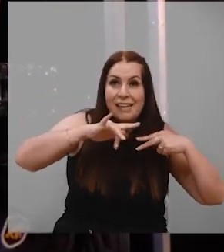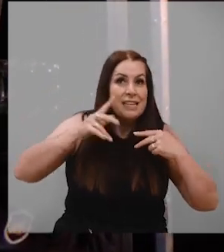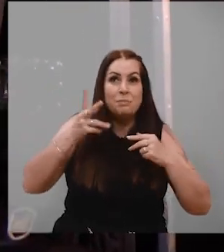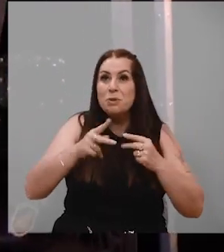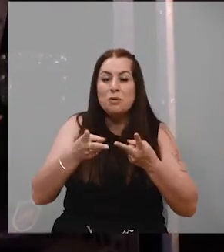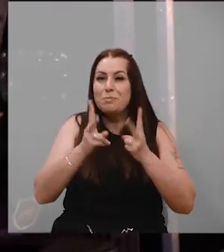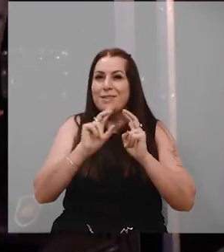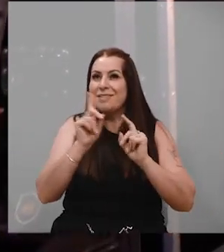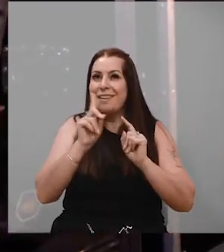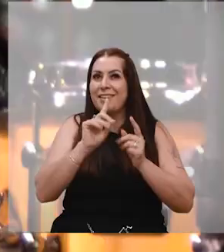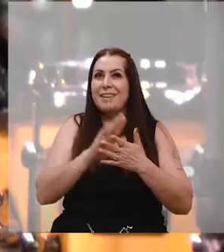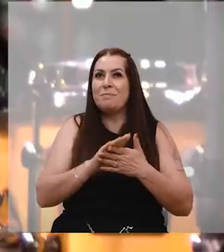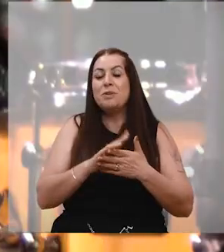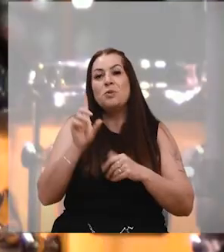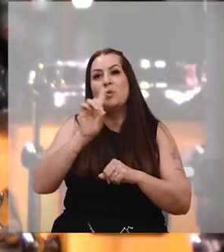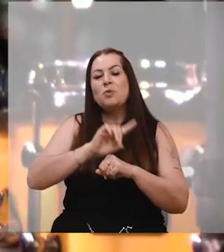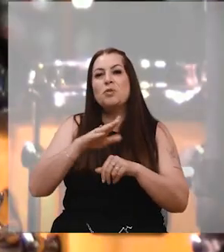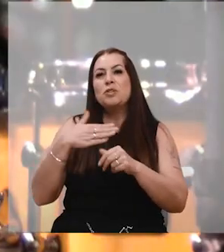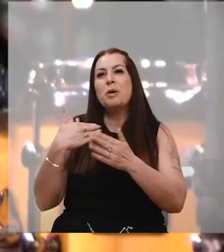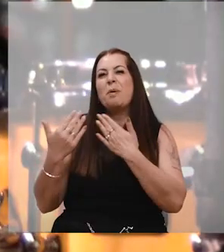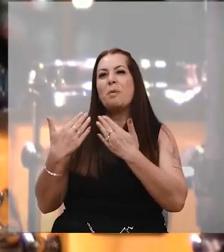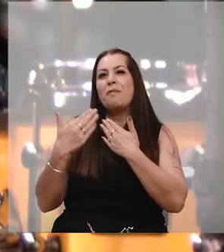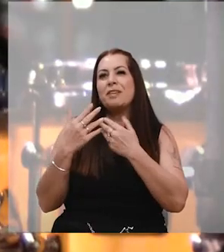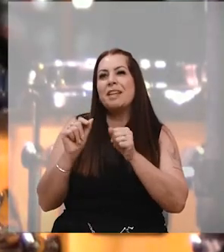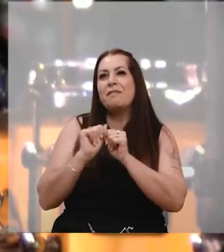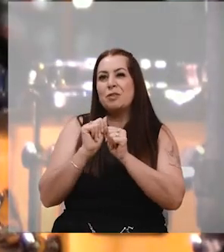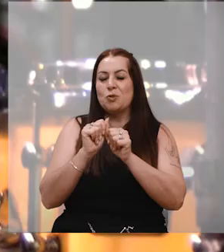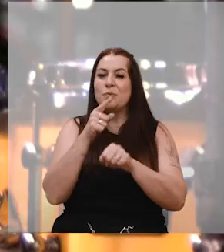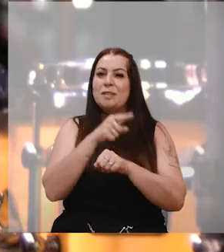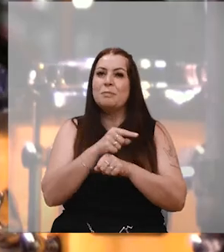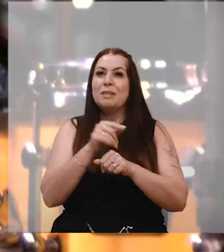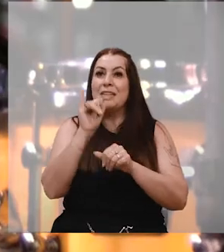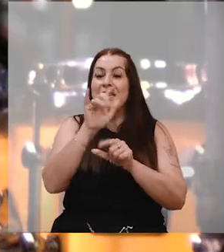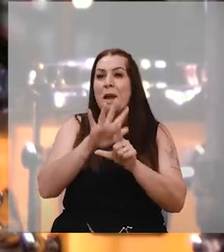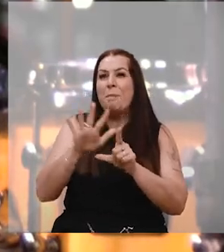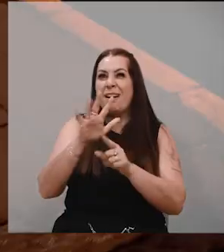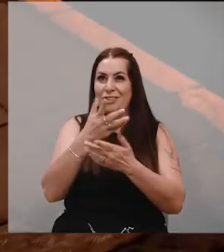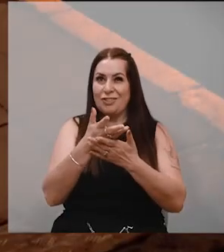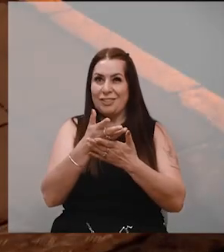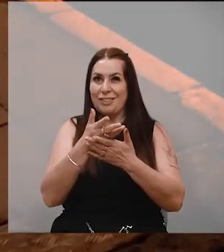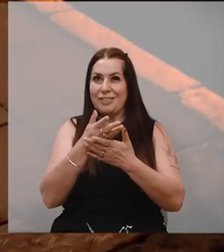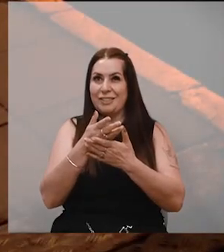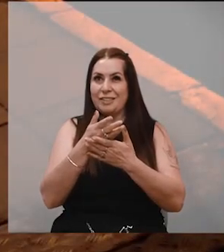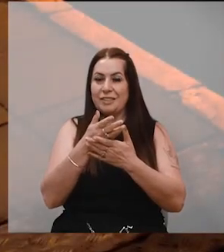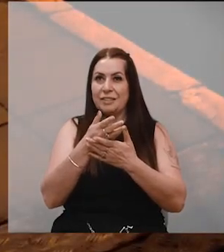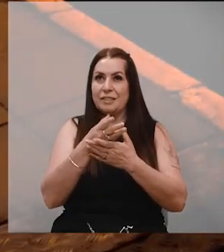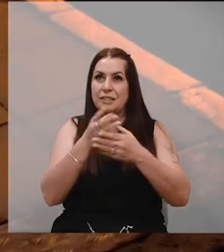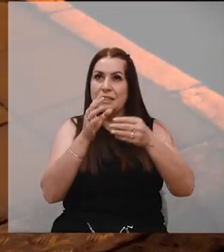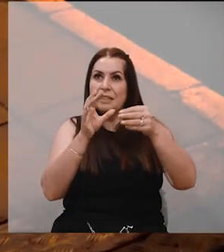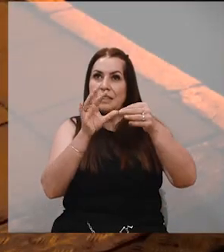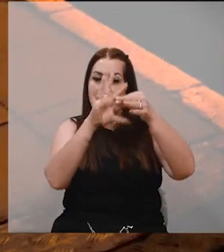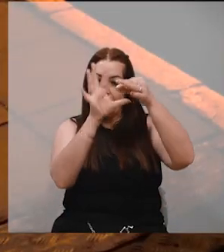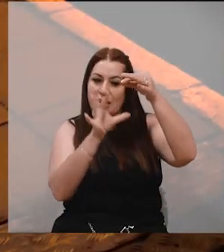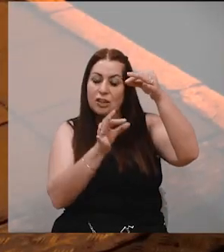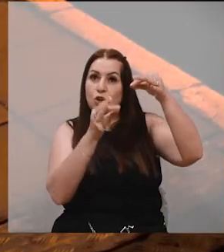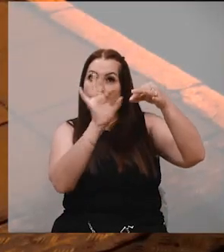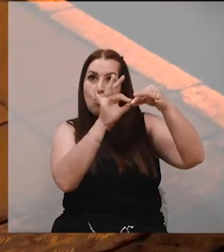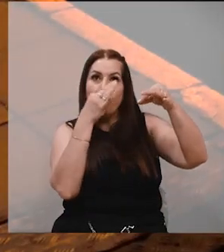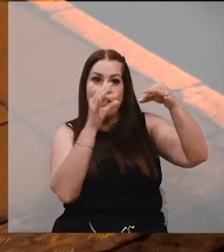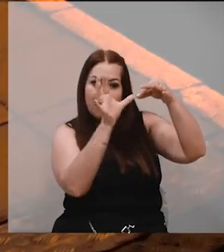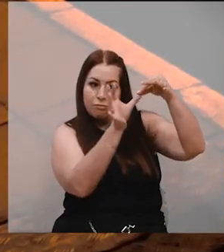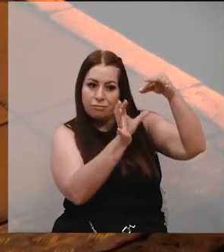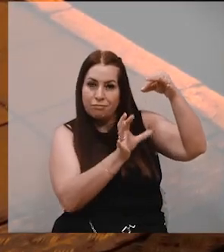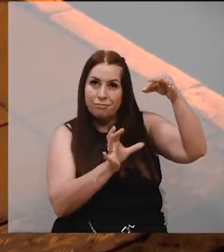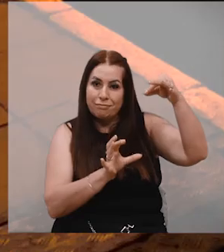né? E um dia a gente conversava ali na redação, porque tem as imagens dos cachos os cachos de uva, né?